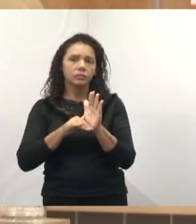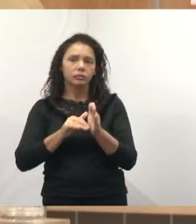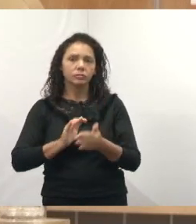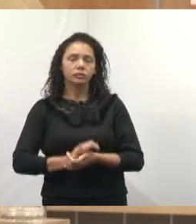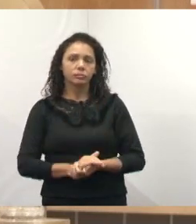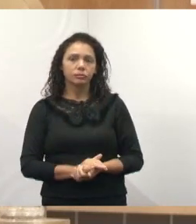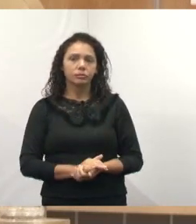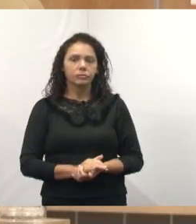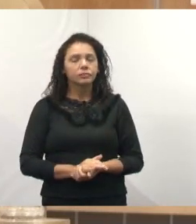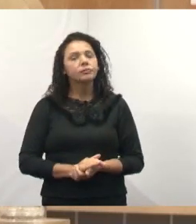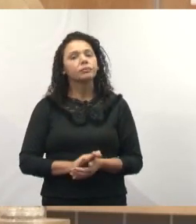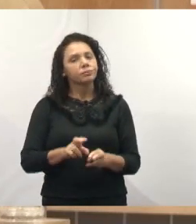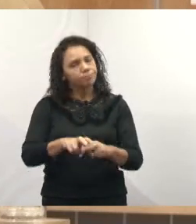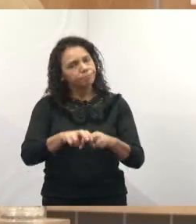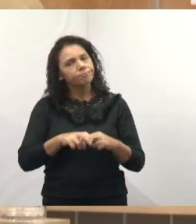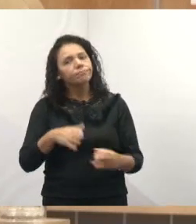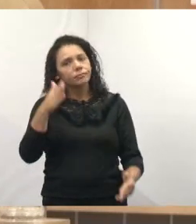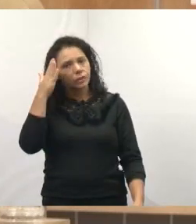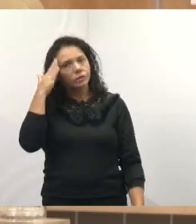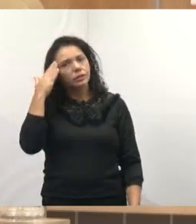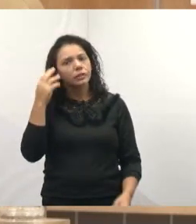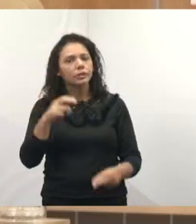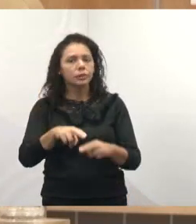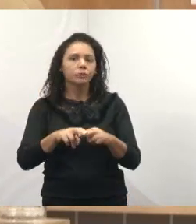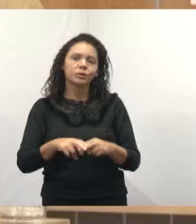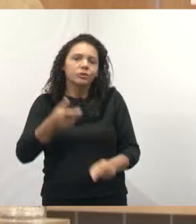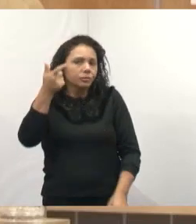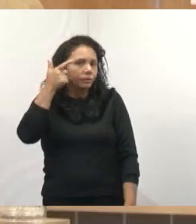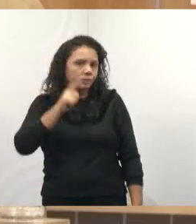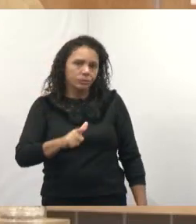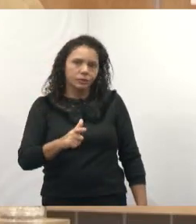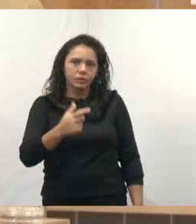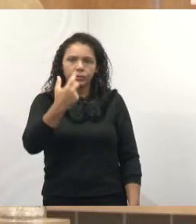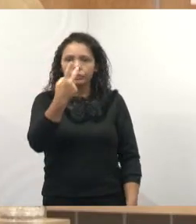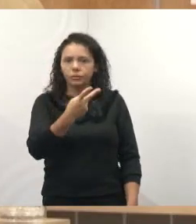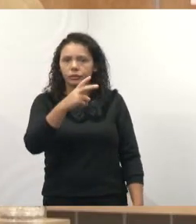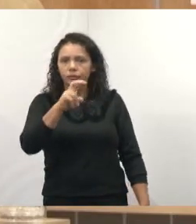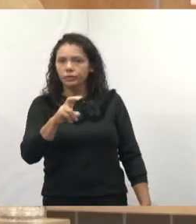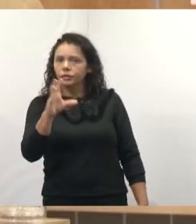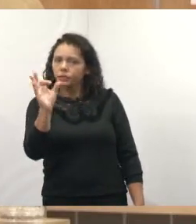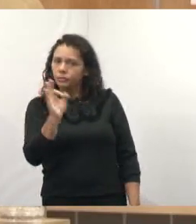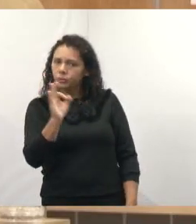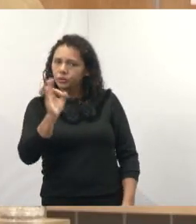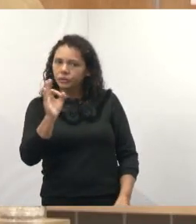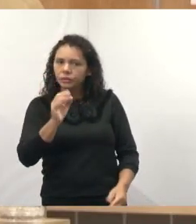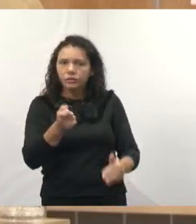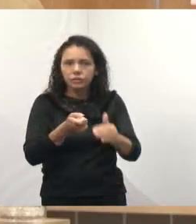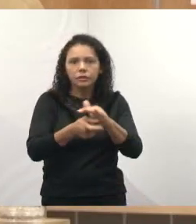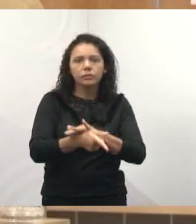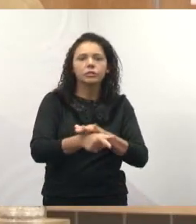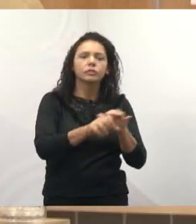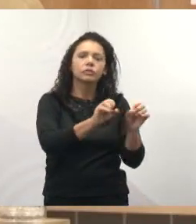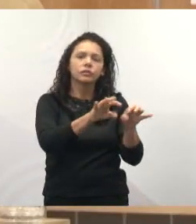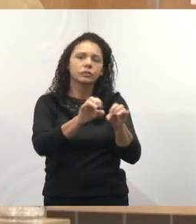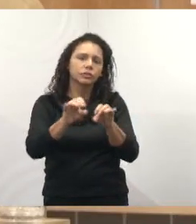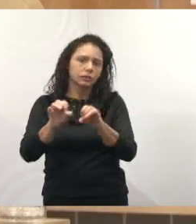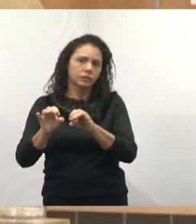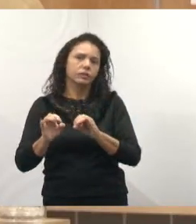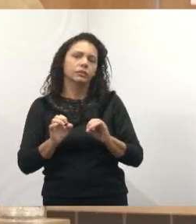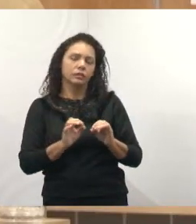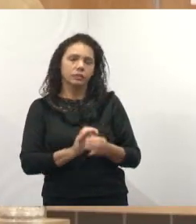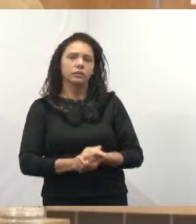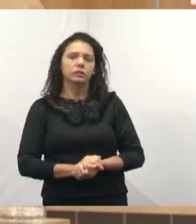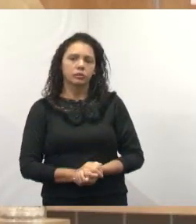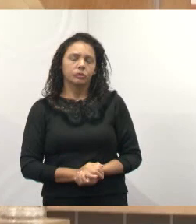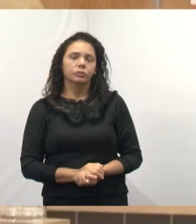com coerência, já foi pacificado o entendimento que esse gasto diminuto